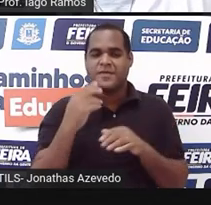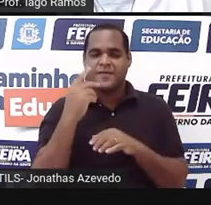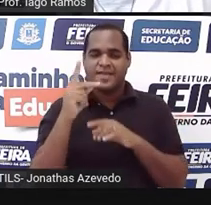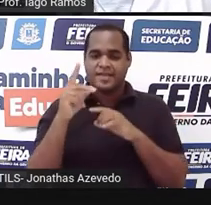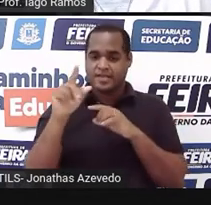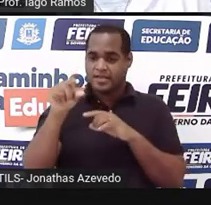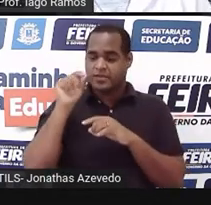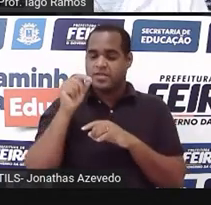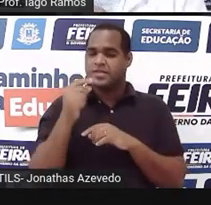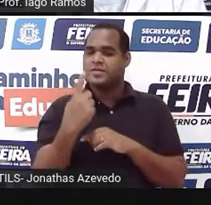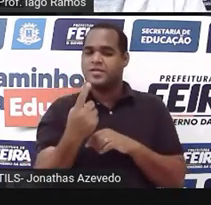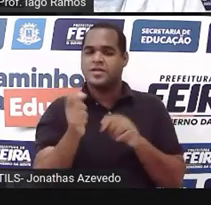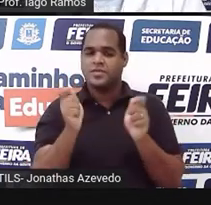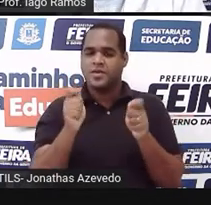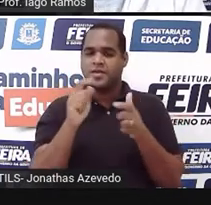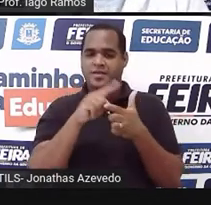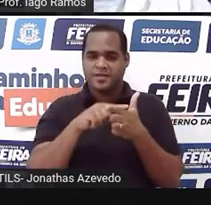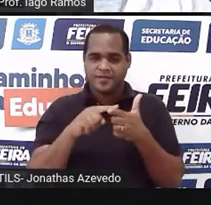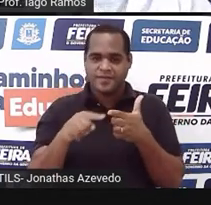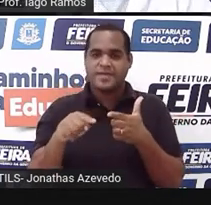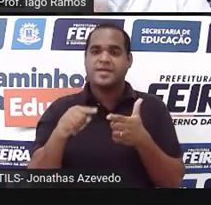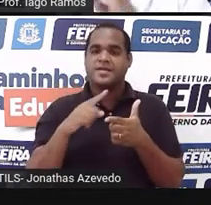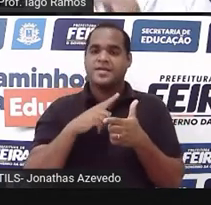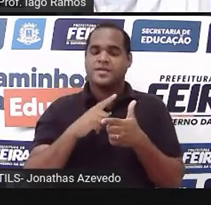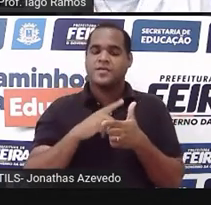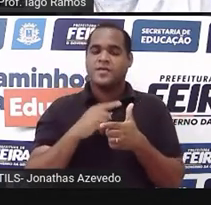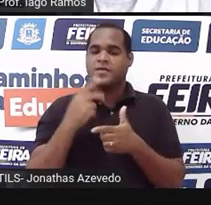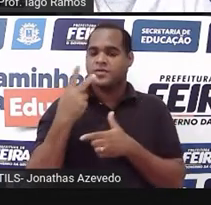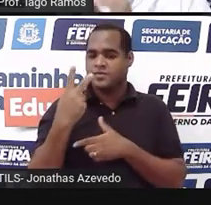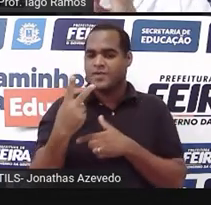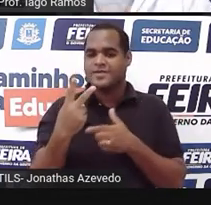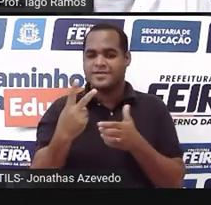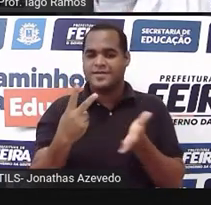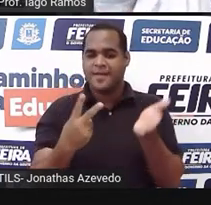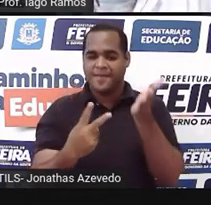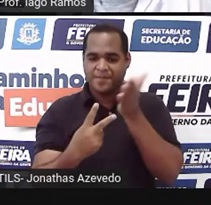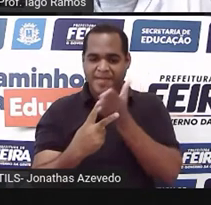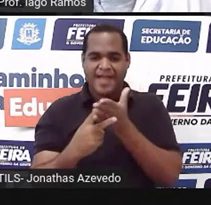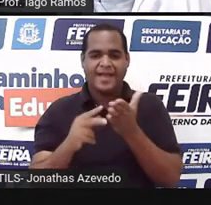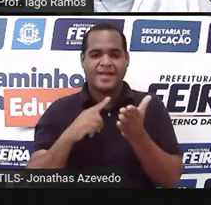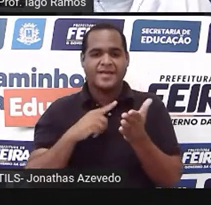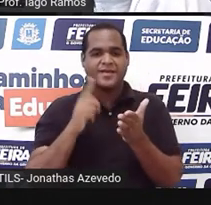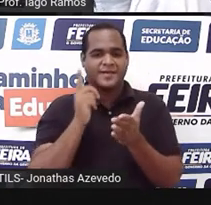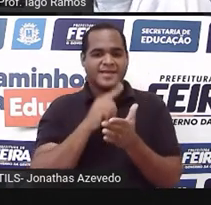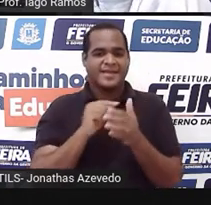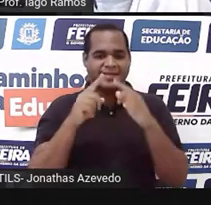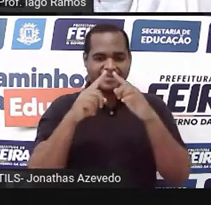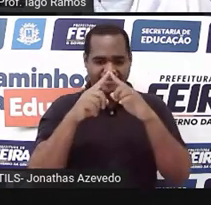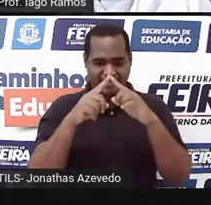com essa diagonal você dividir o trapézio em dois triângulos